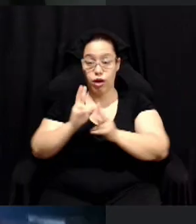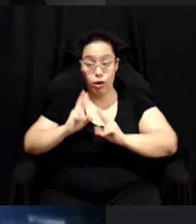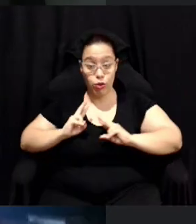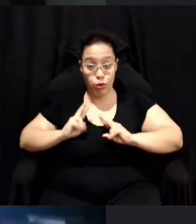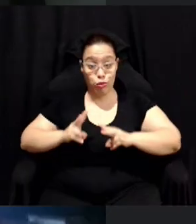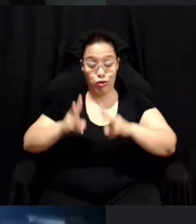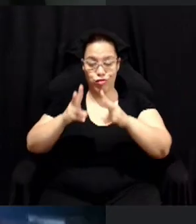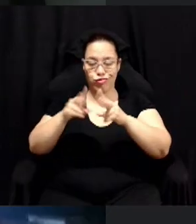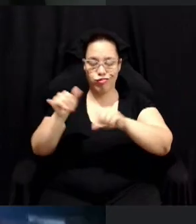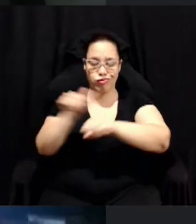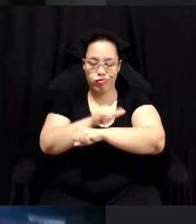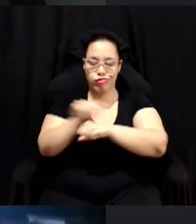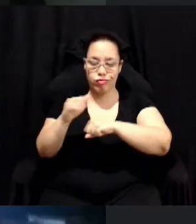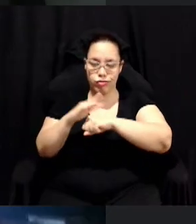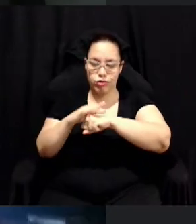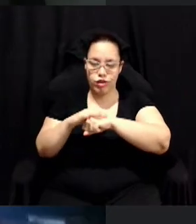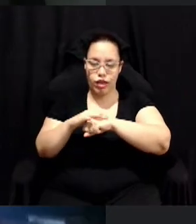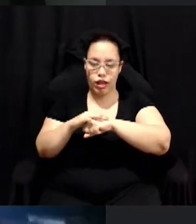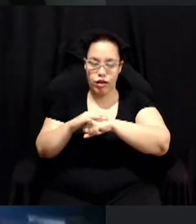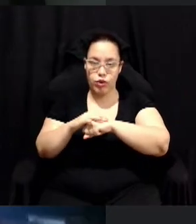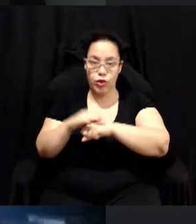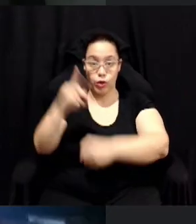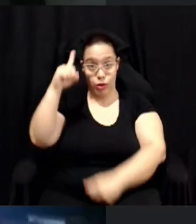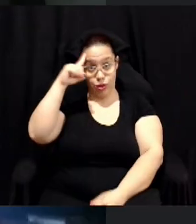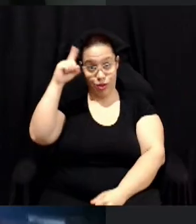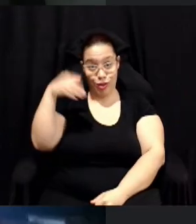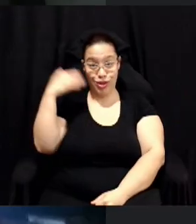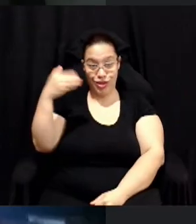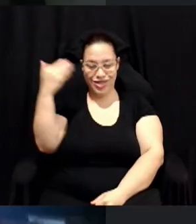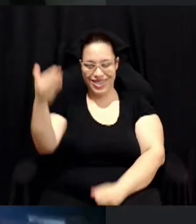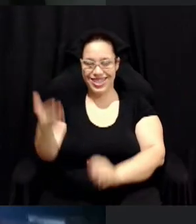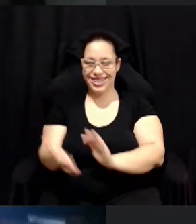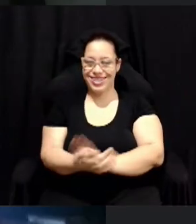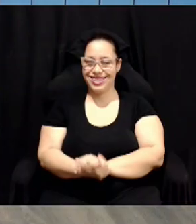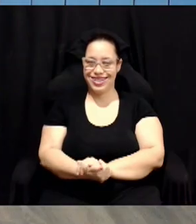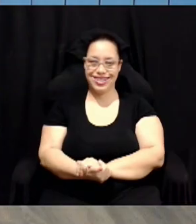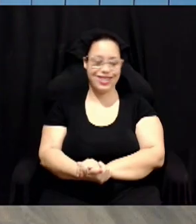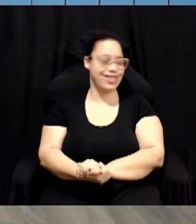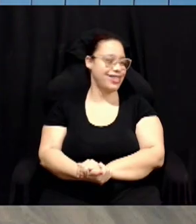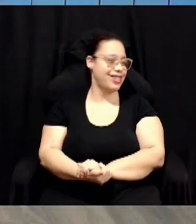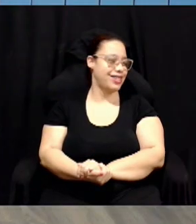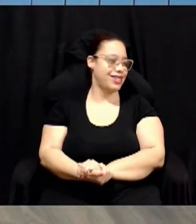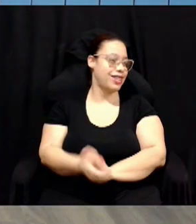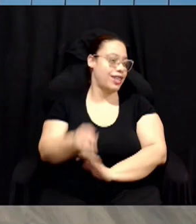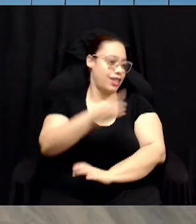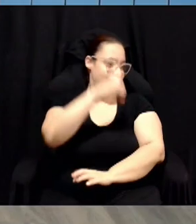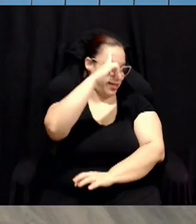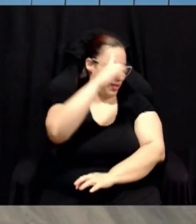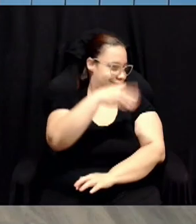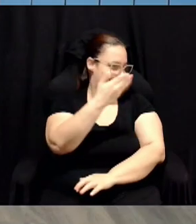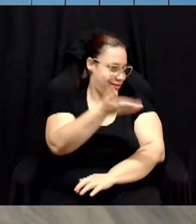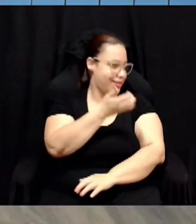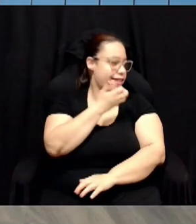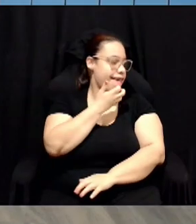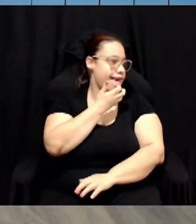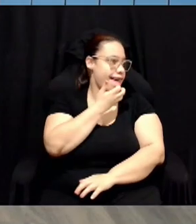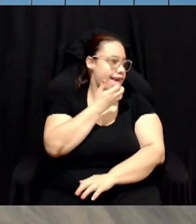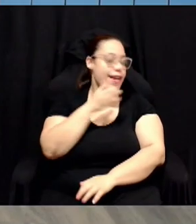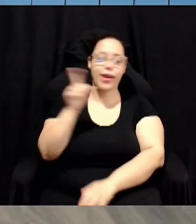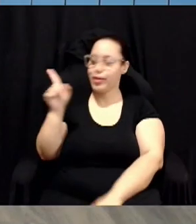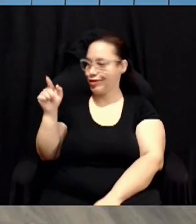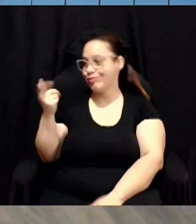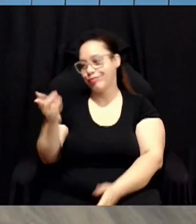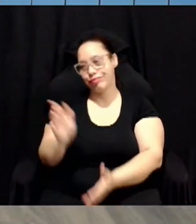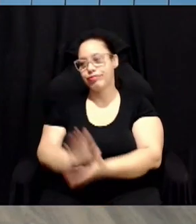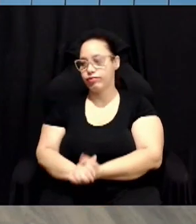doença de Parkinson é se reinventar todos os dias. Cada dia é um novo dia, né, Dani, nessa Exatamente. Porque como é